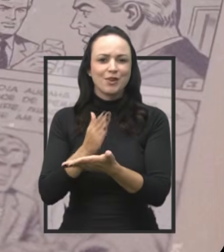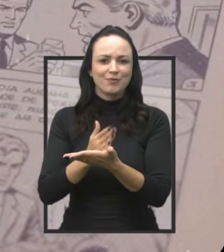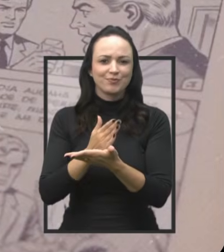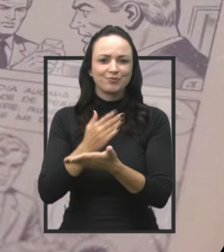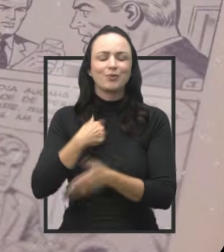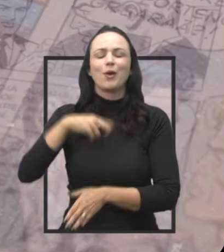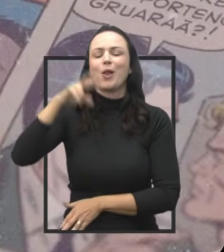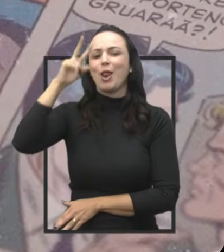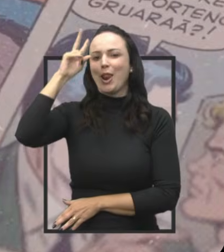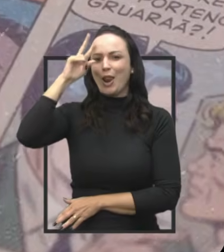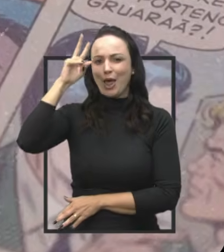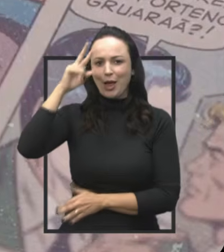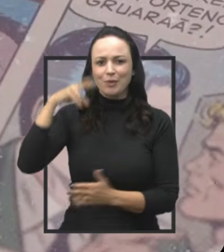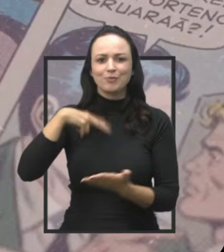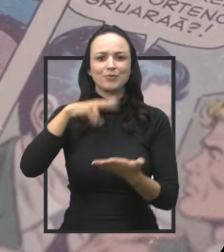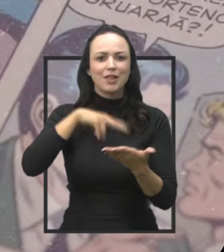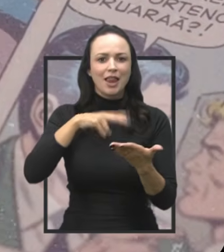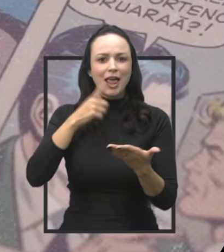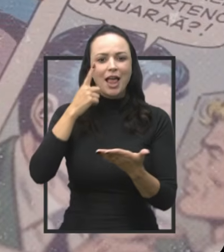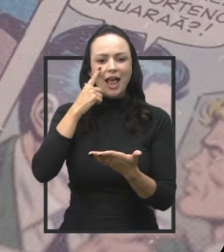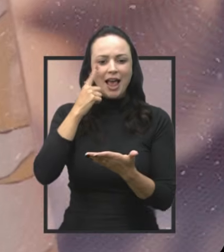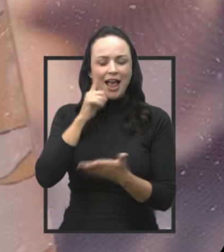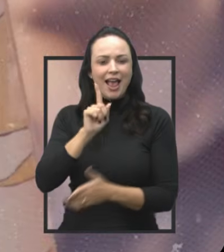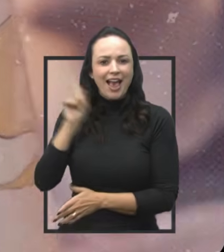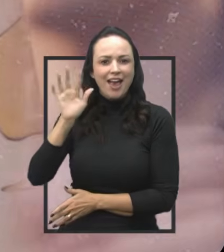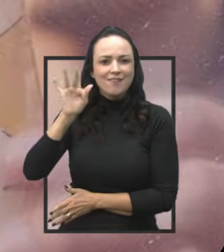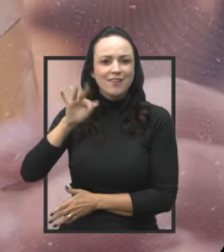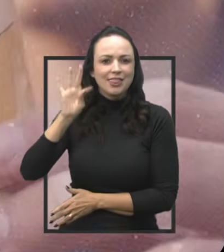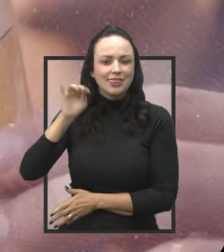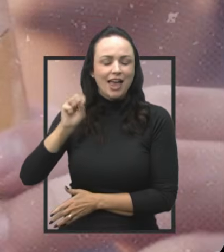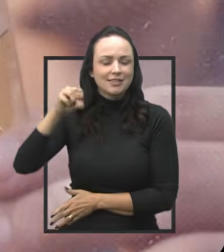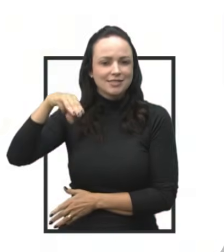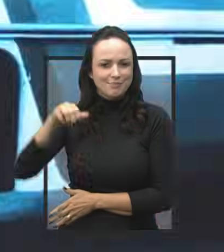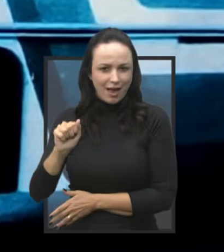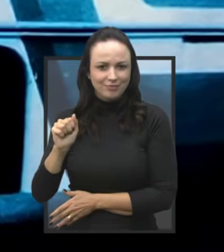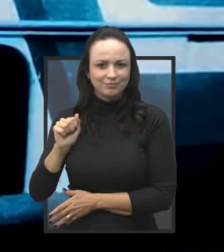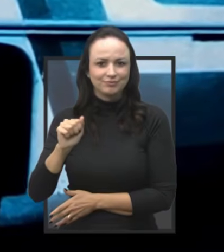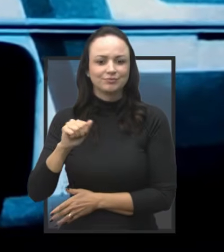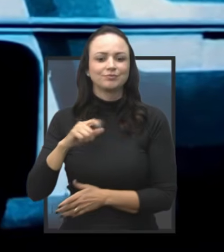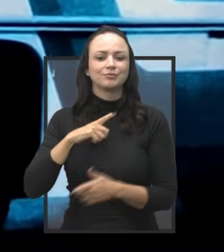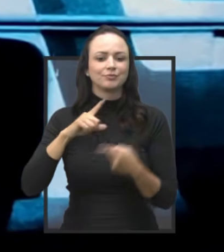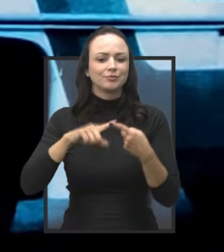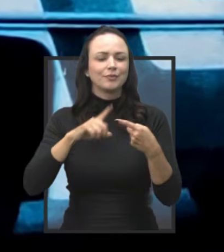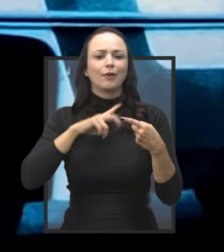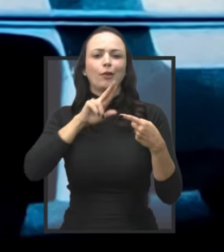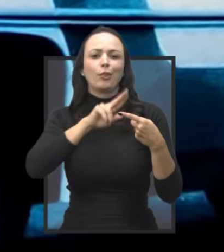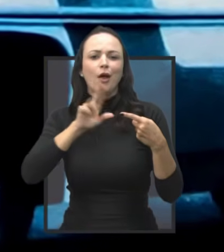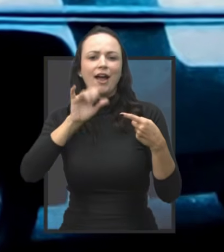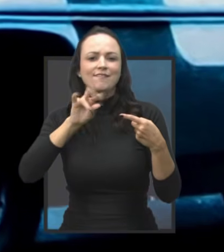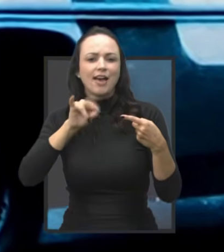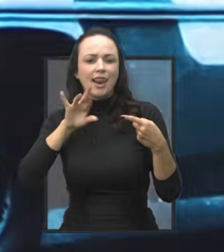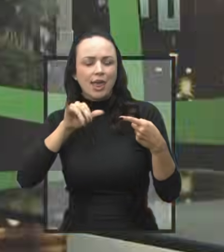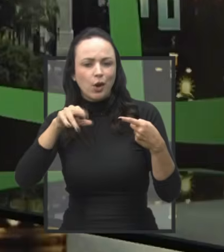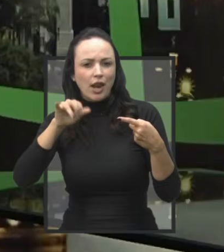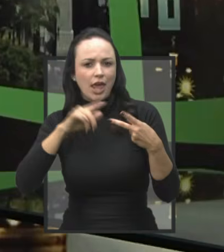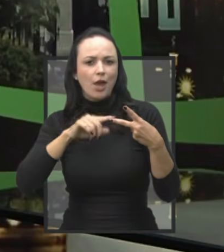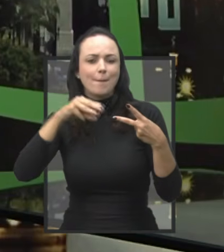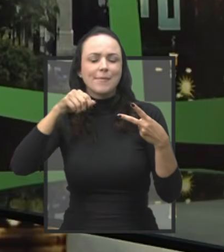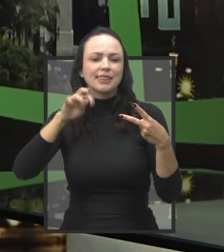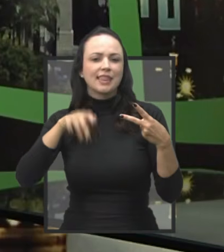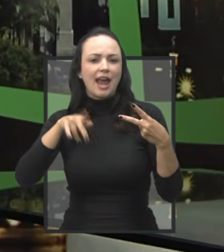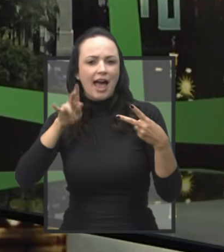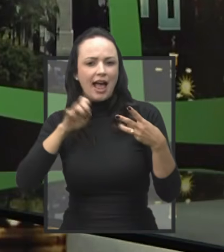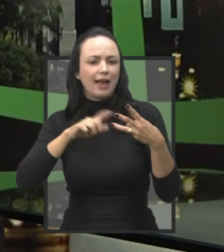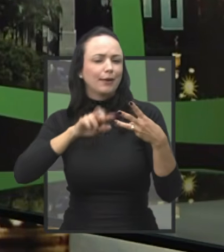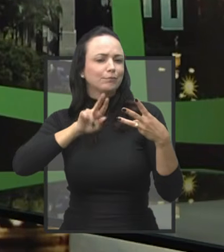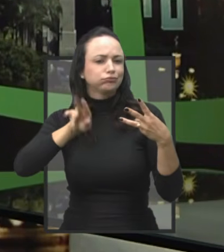Olha, eu lembro que a gente lia o Fantasma. Então, por isso que tem esses nomes: Cavaleiro Negro, Mandrake,